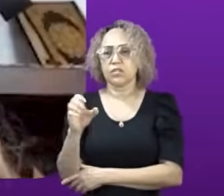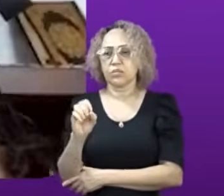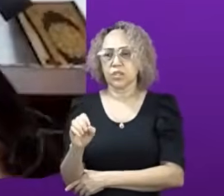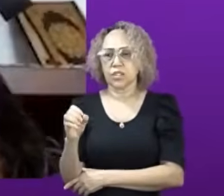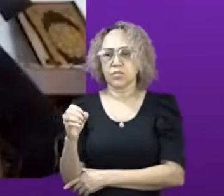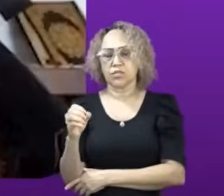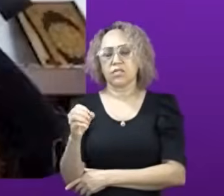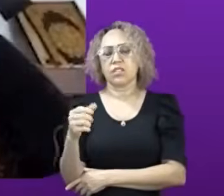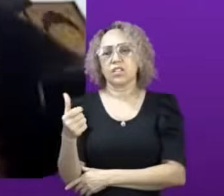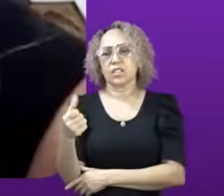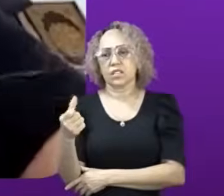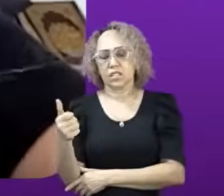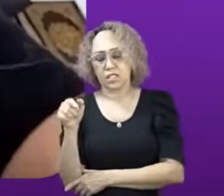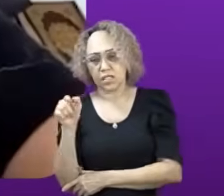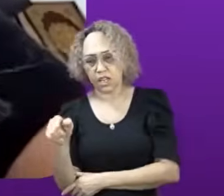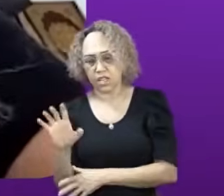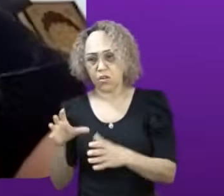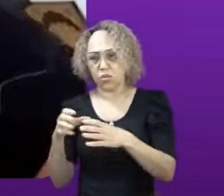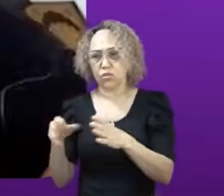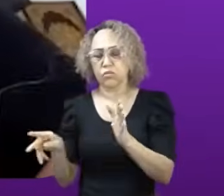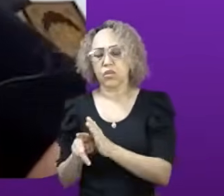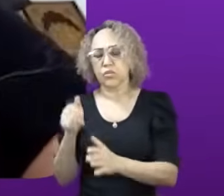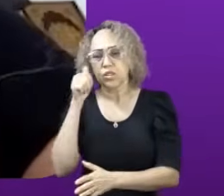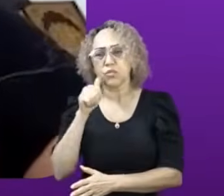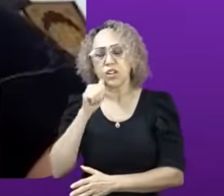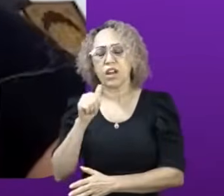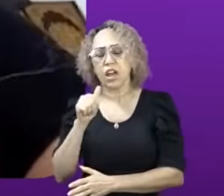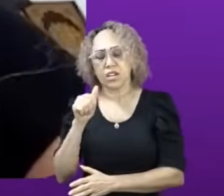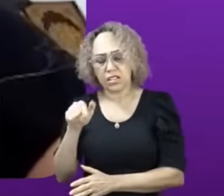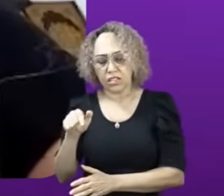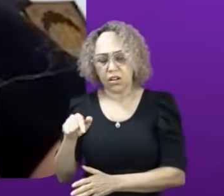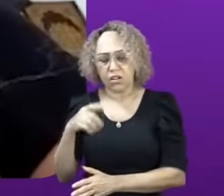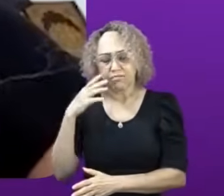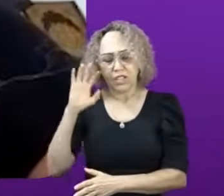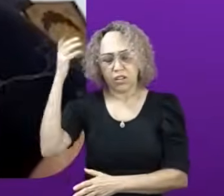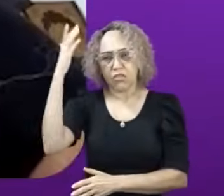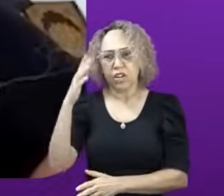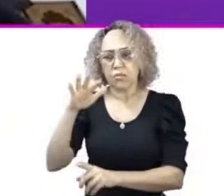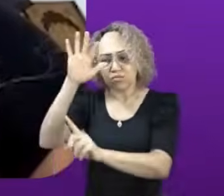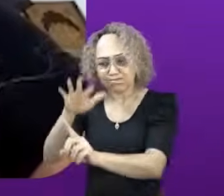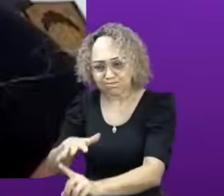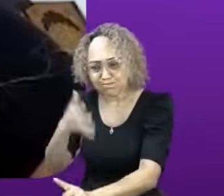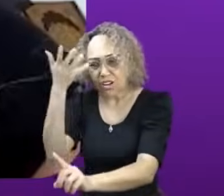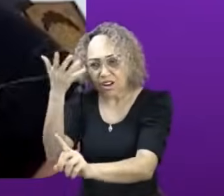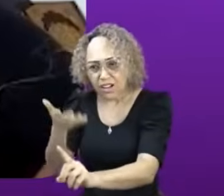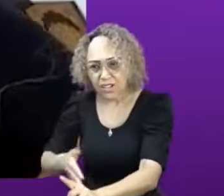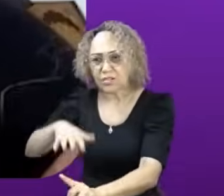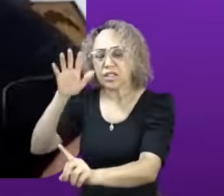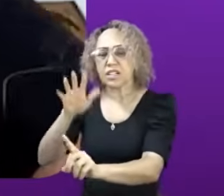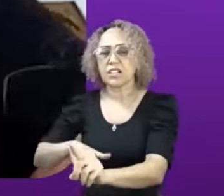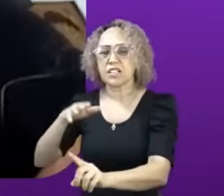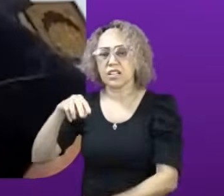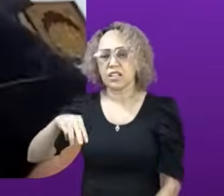gente resolveu homenagear Mercedes Sosa. Por quê? Porque Mercedes Sosa foi uma cantora